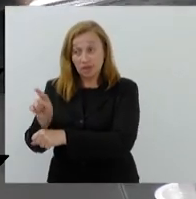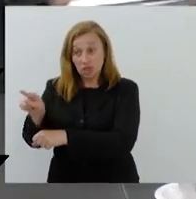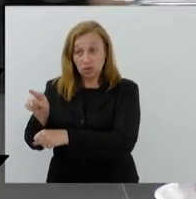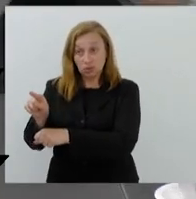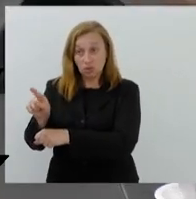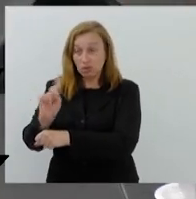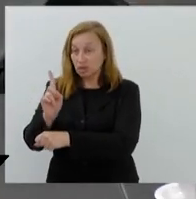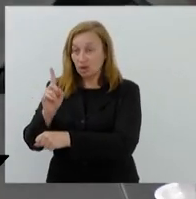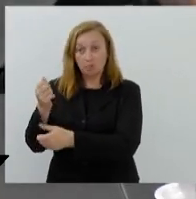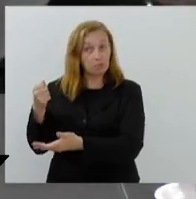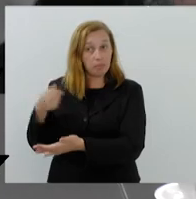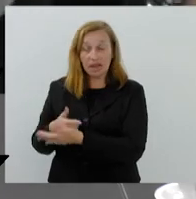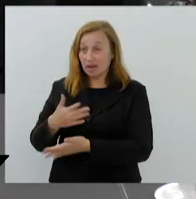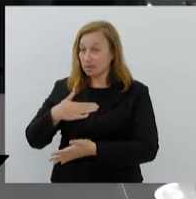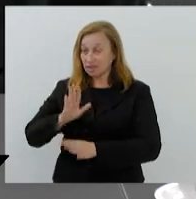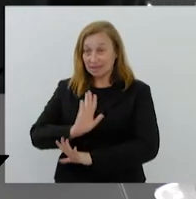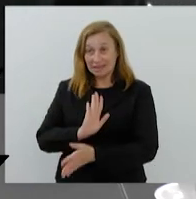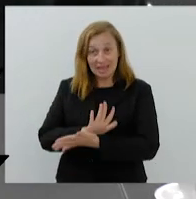veio pagar.